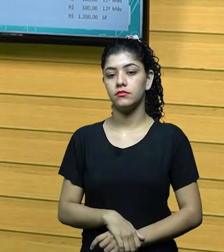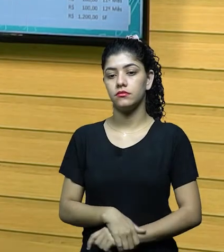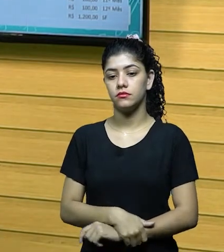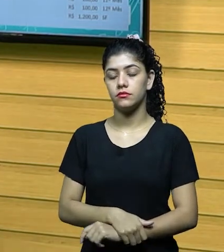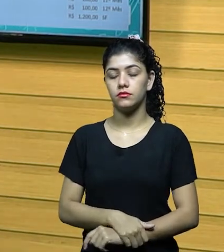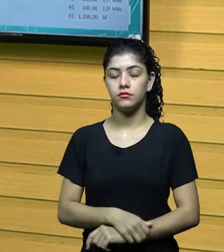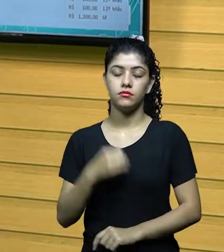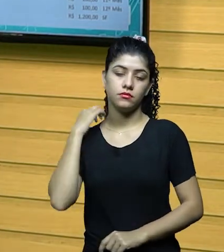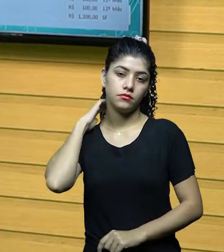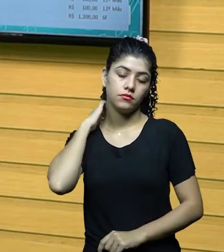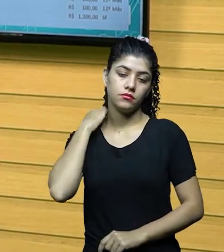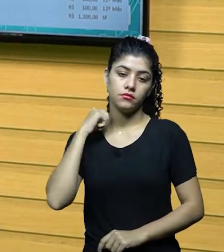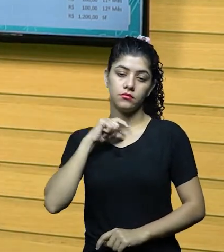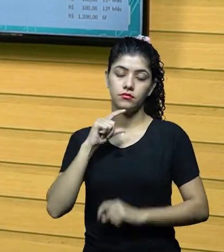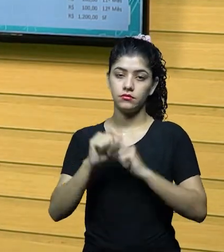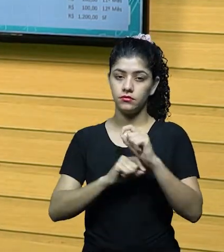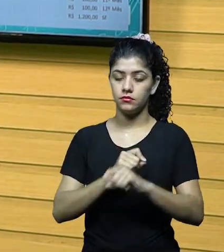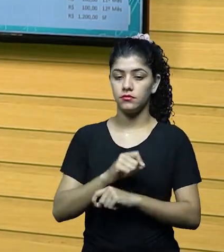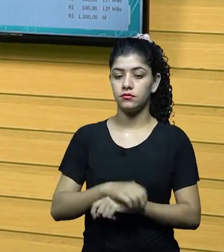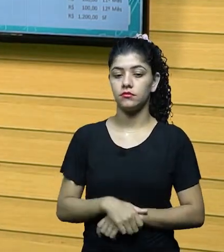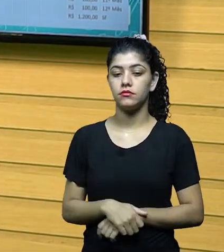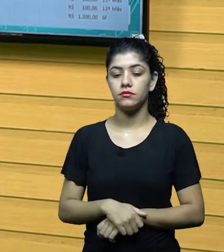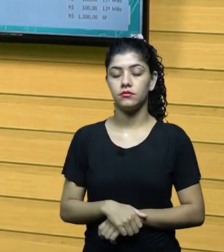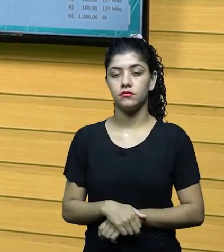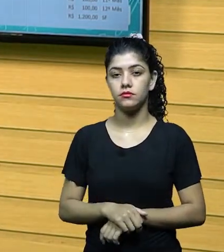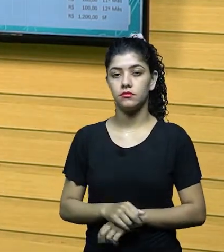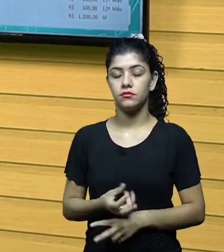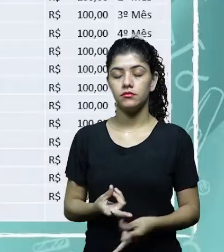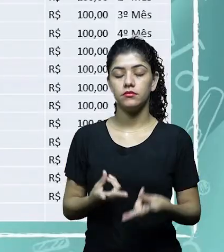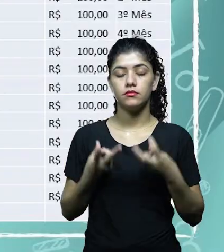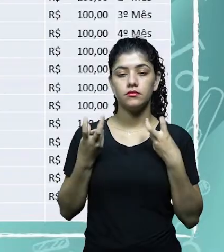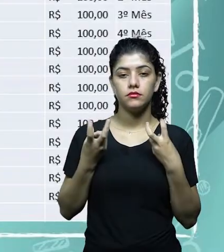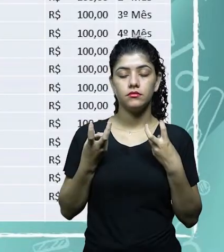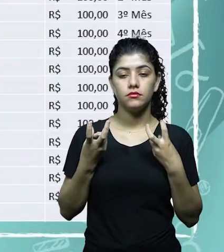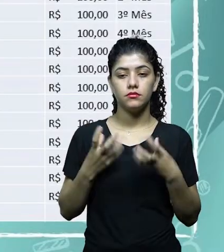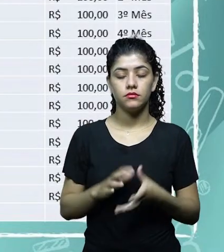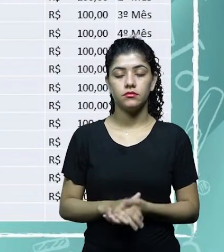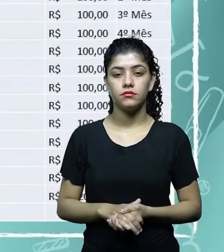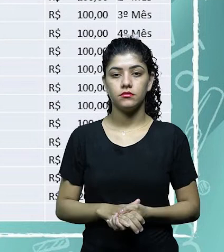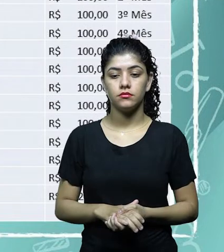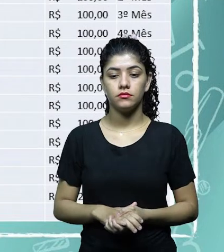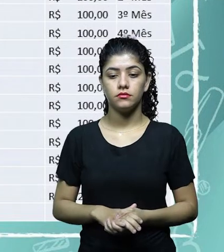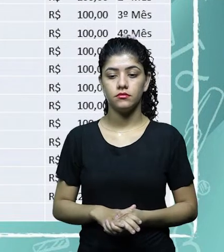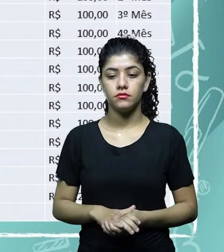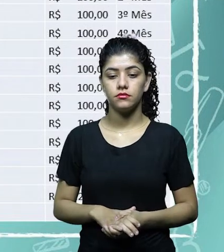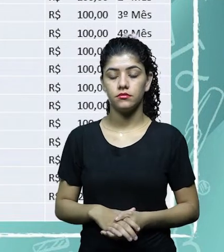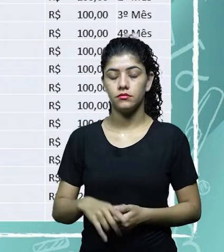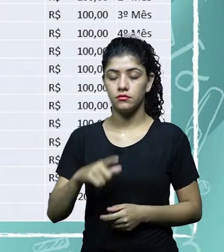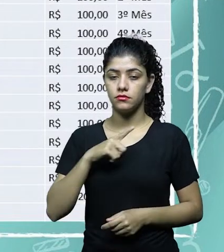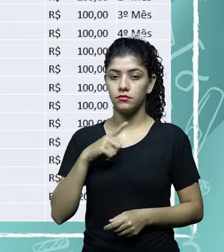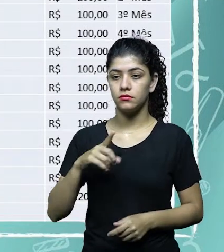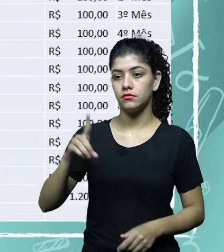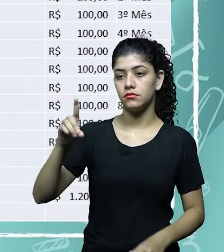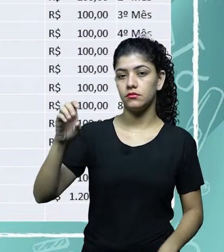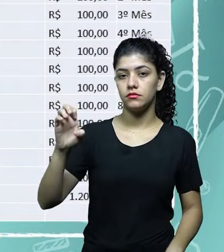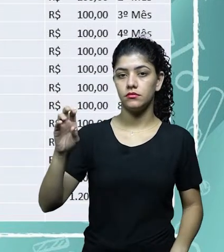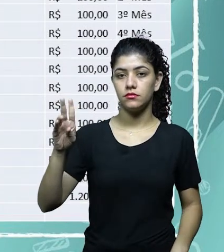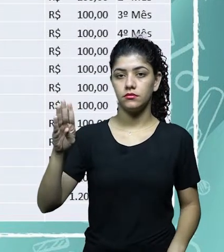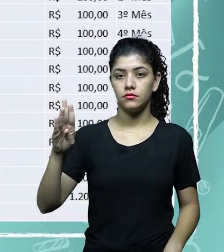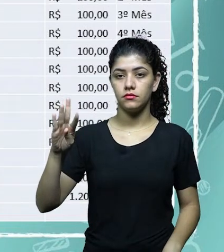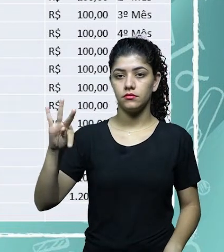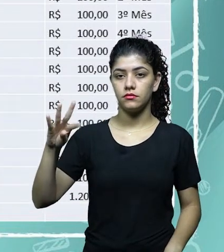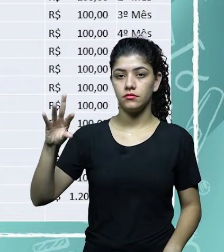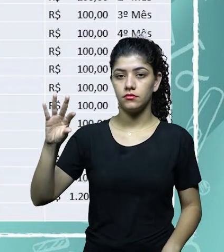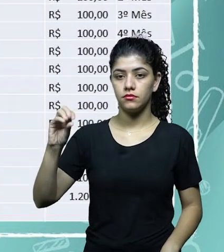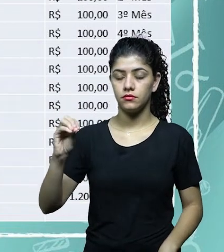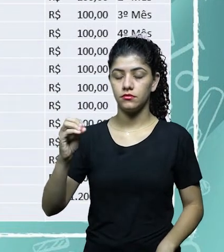prazo. O de curto prazo, ele registra no ativo circulante. Então vejam que ele tem um débito